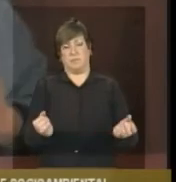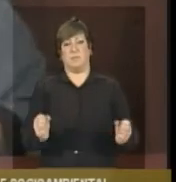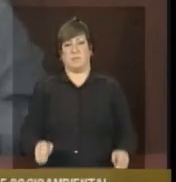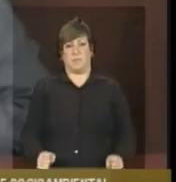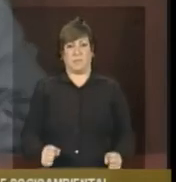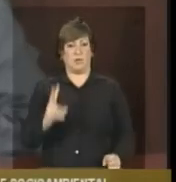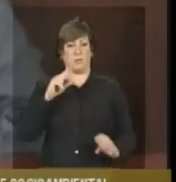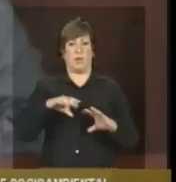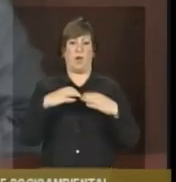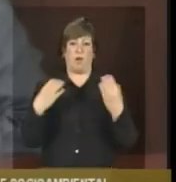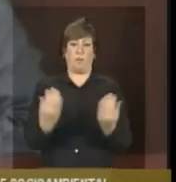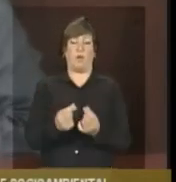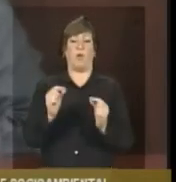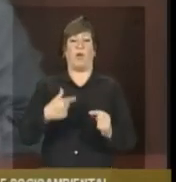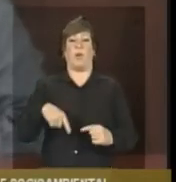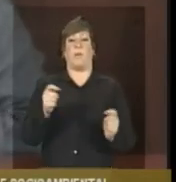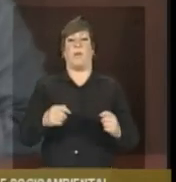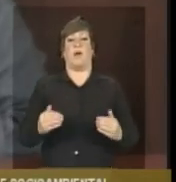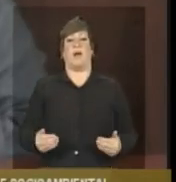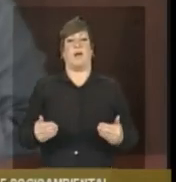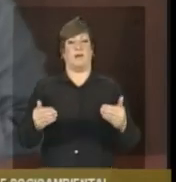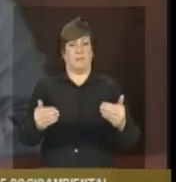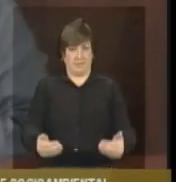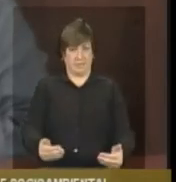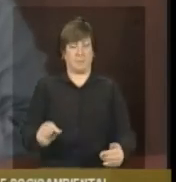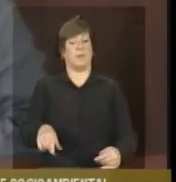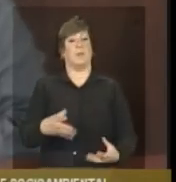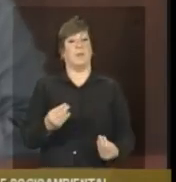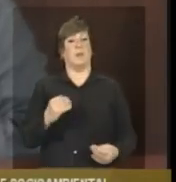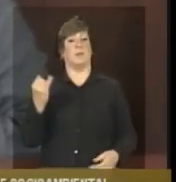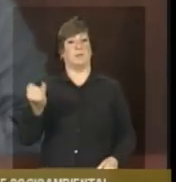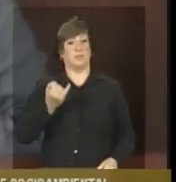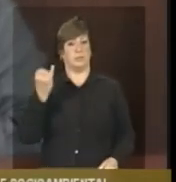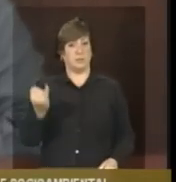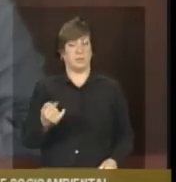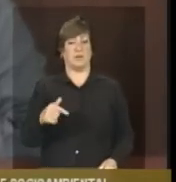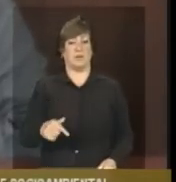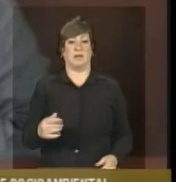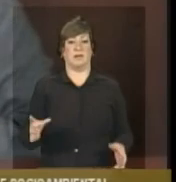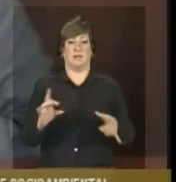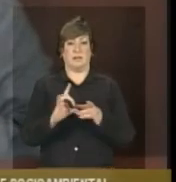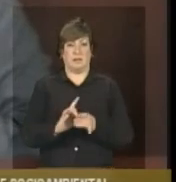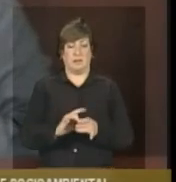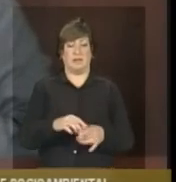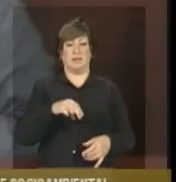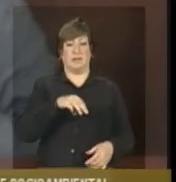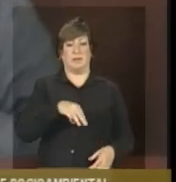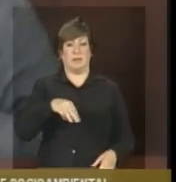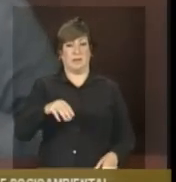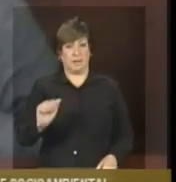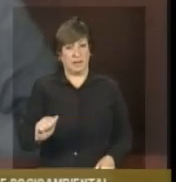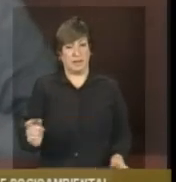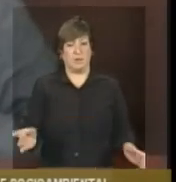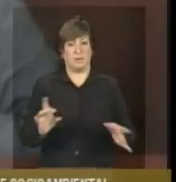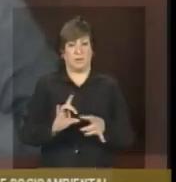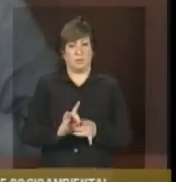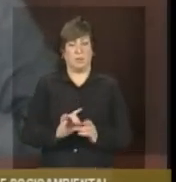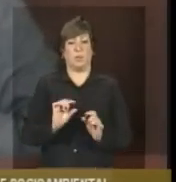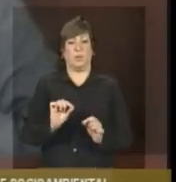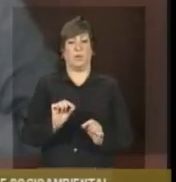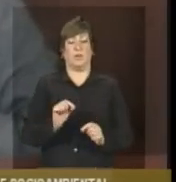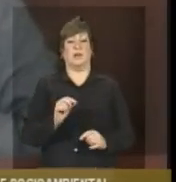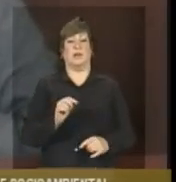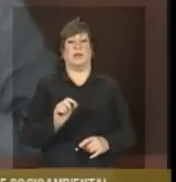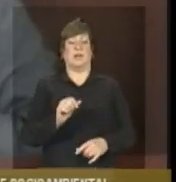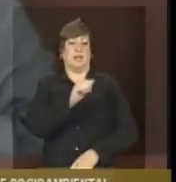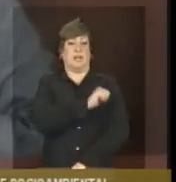sobre a conferência e sobre como nós podemos avançar. É absolutamente importante essa interação do Ministério do Meio Ambiente, do que vem ser pós-Rio 90, Rio